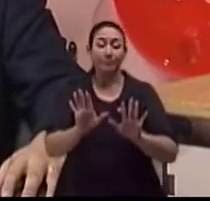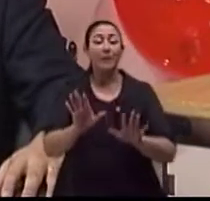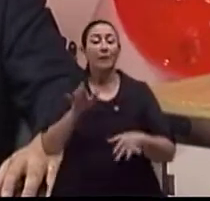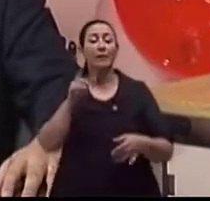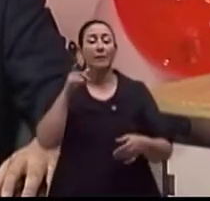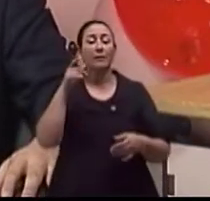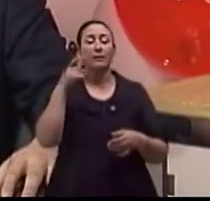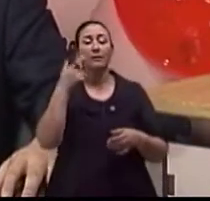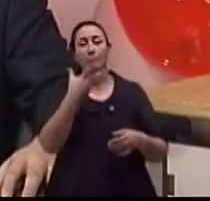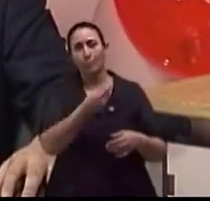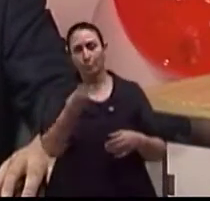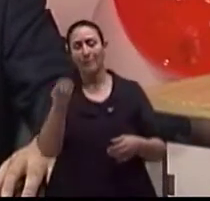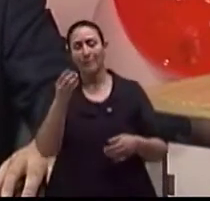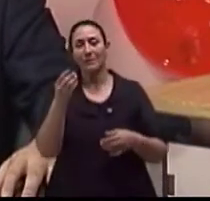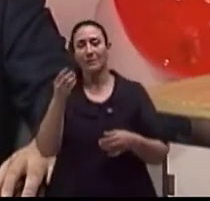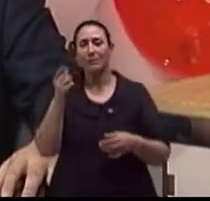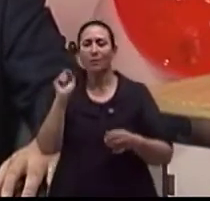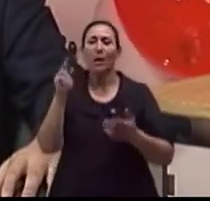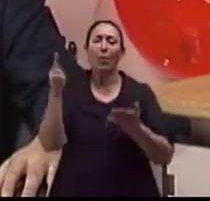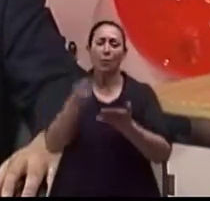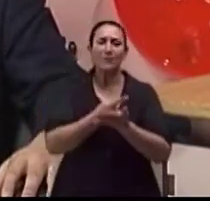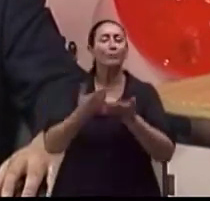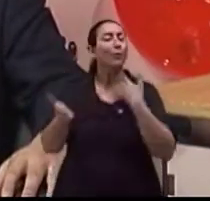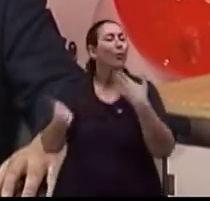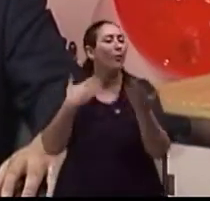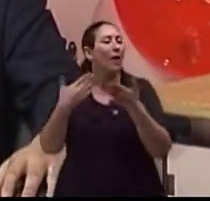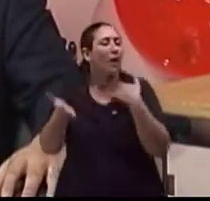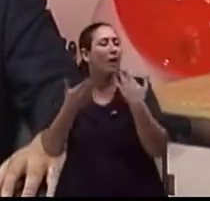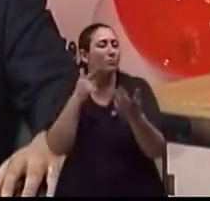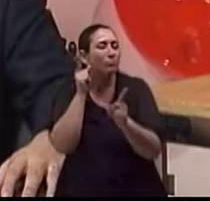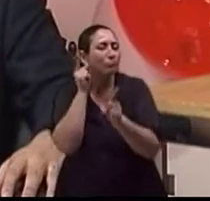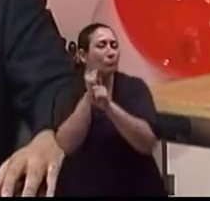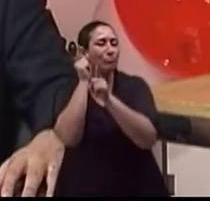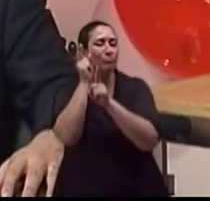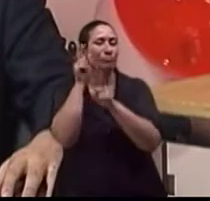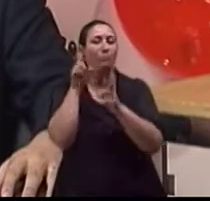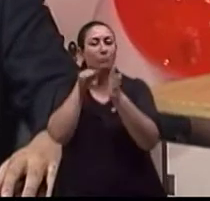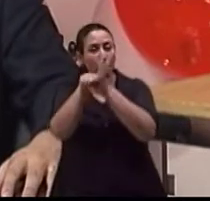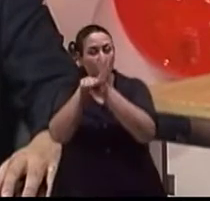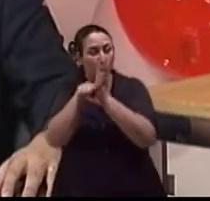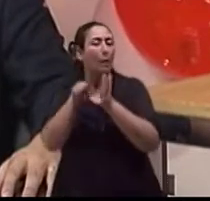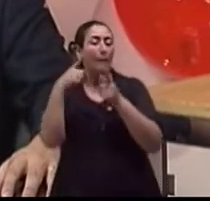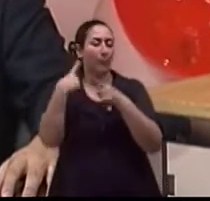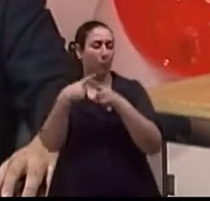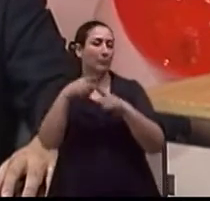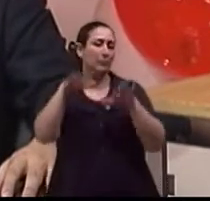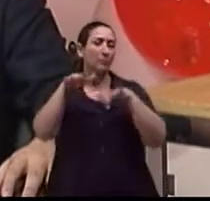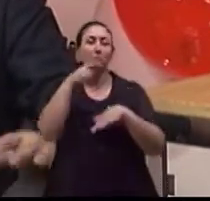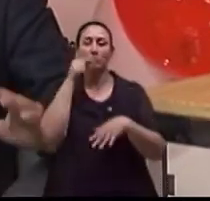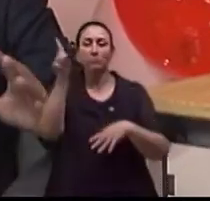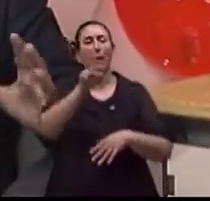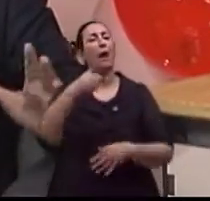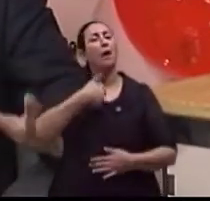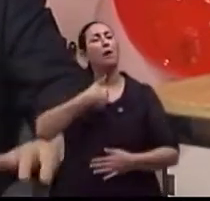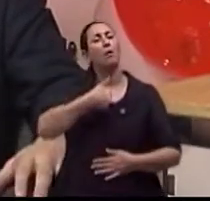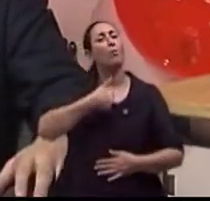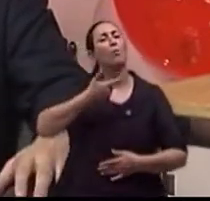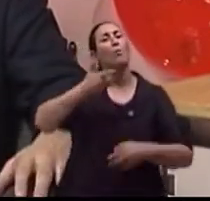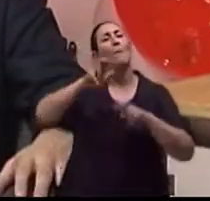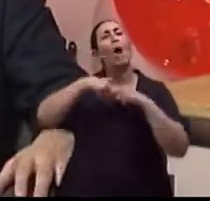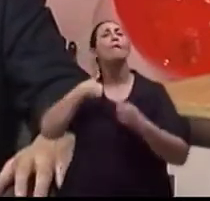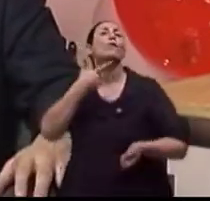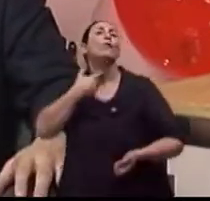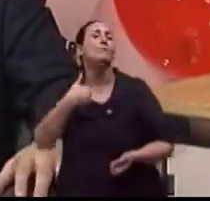basicamente numa conversa a Ok e alguns exames laboratoriais exames de sangue exames